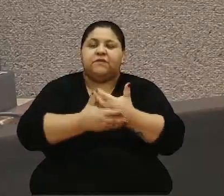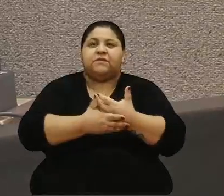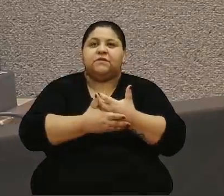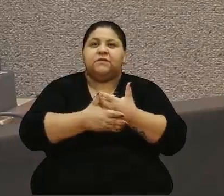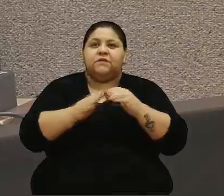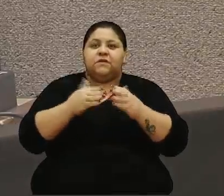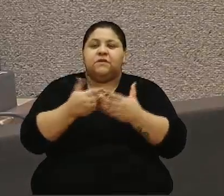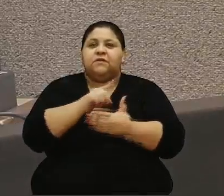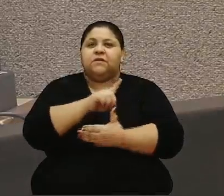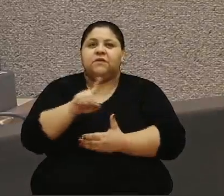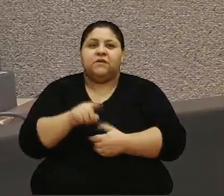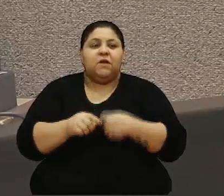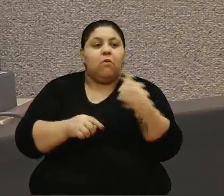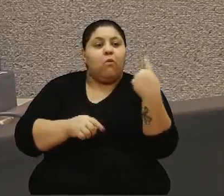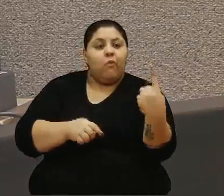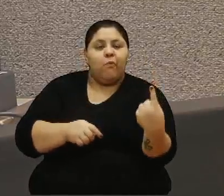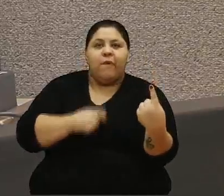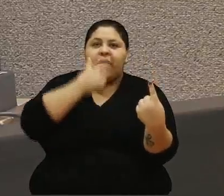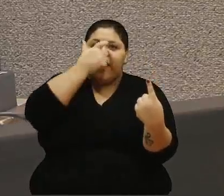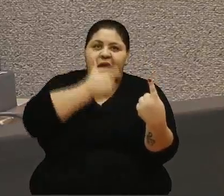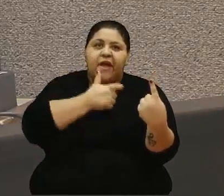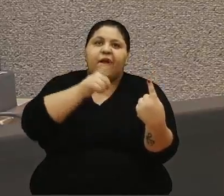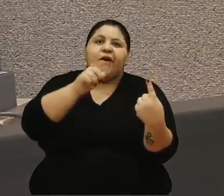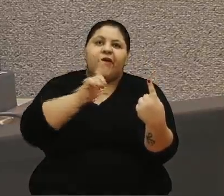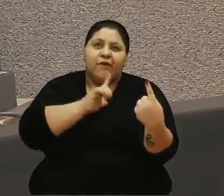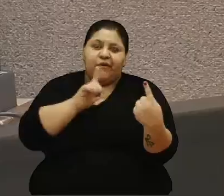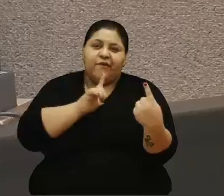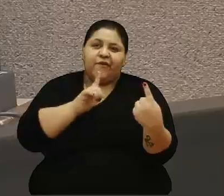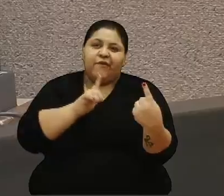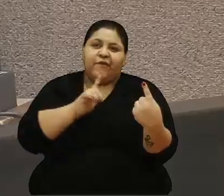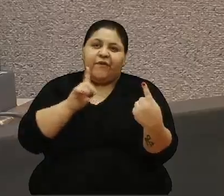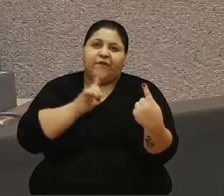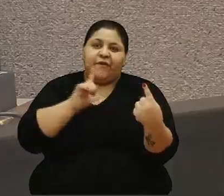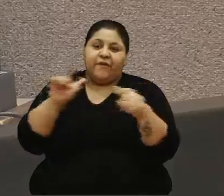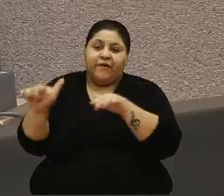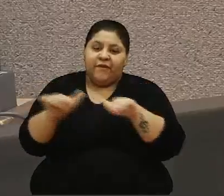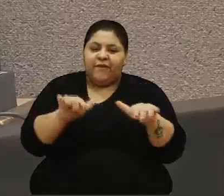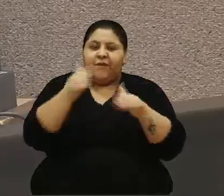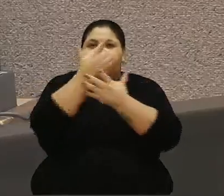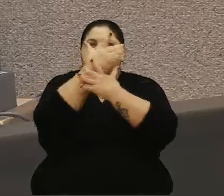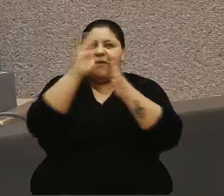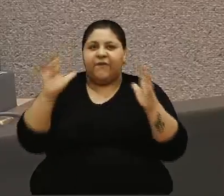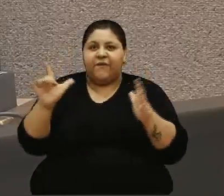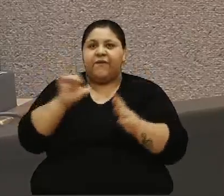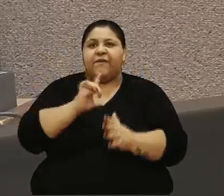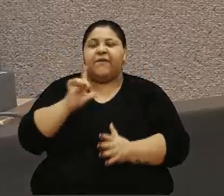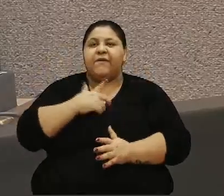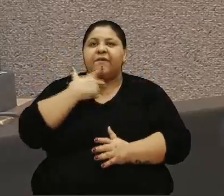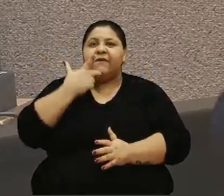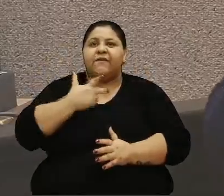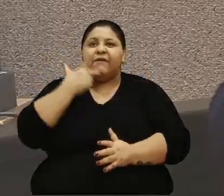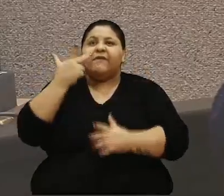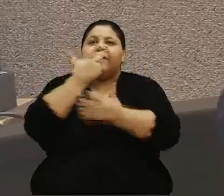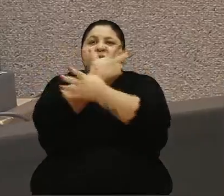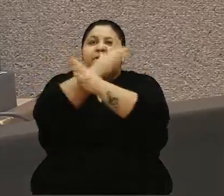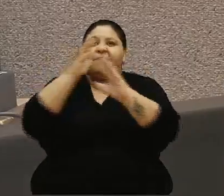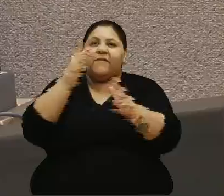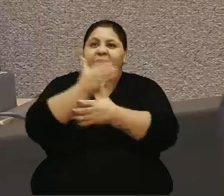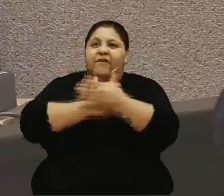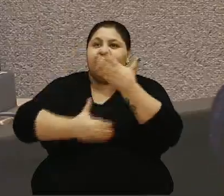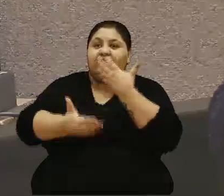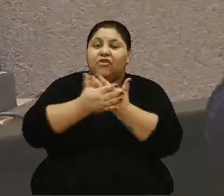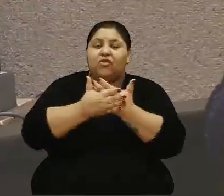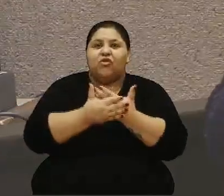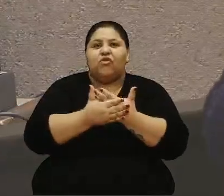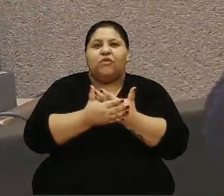Não pegar uma escola. Eu acho que a gente tem que, quando a gente tem uma semana do meio ambiente, a gente tem que estar falando meio ambiente em todas as